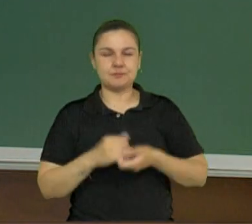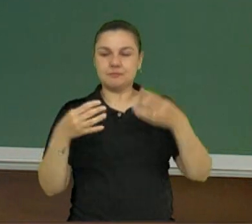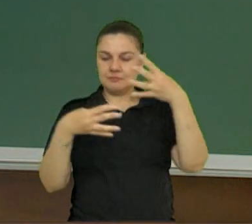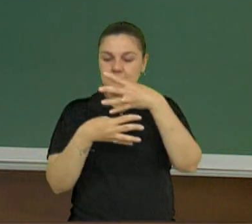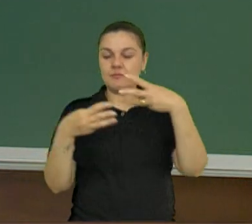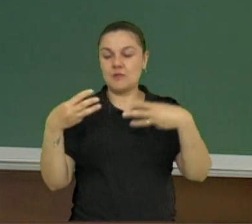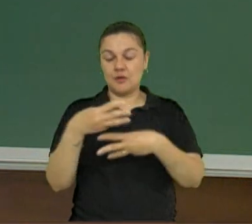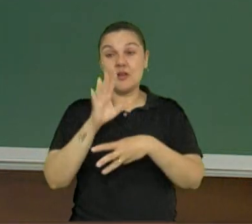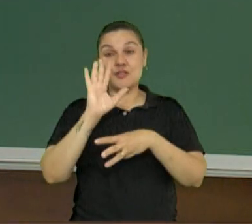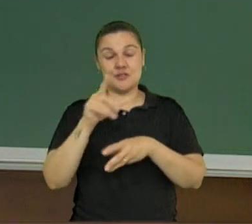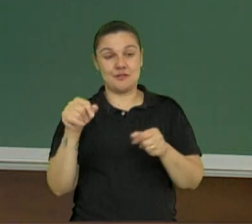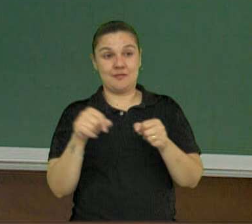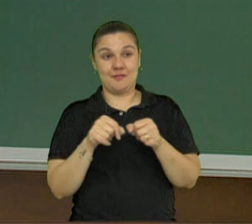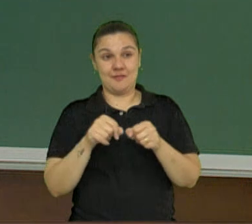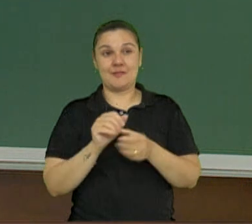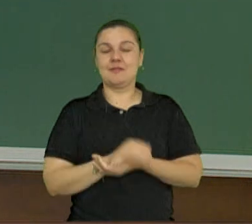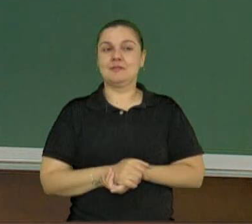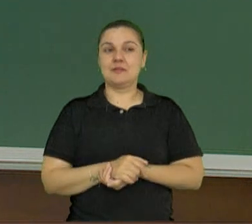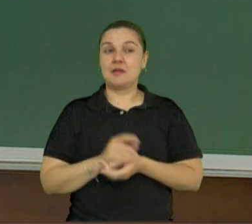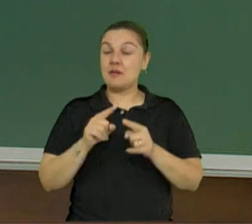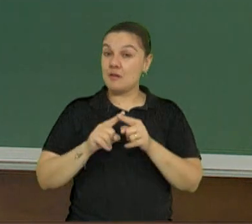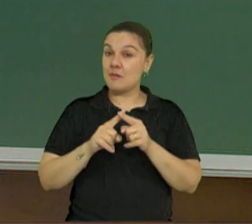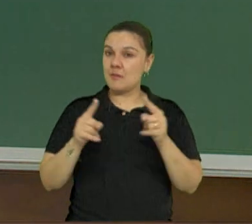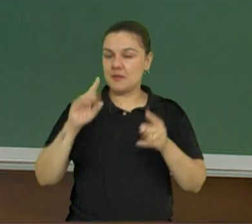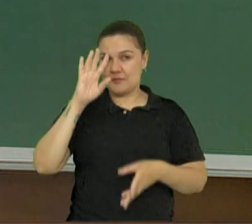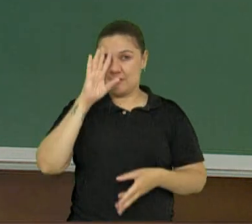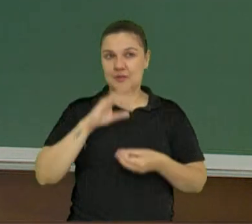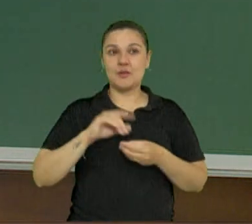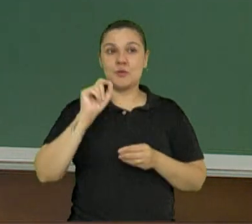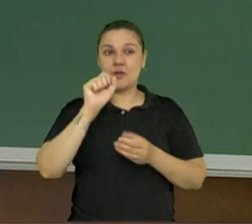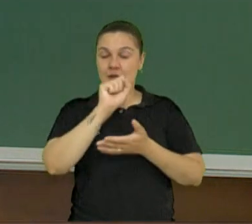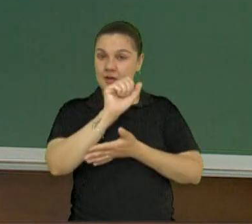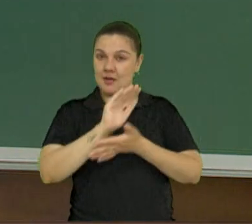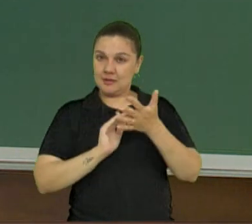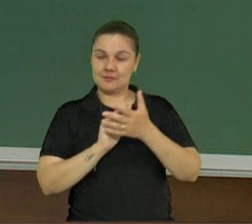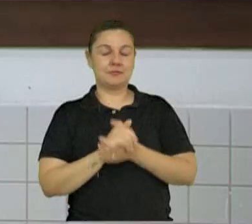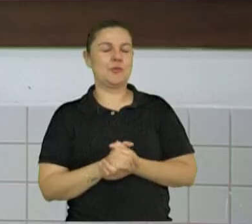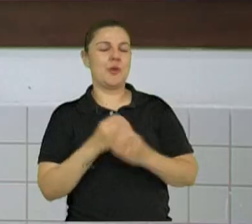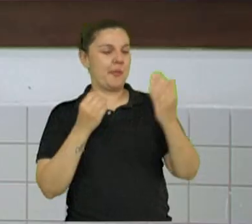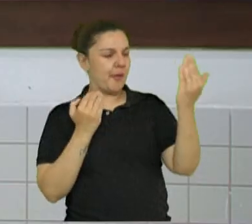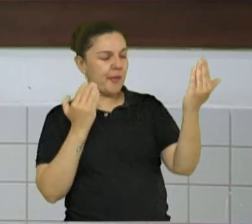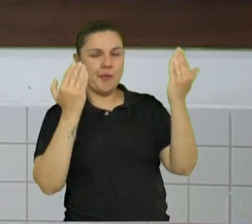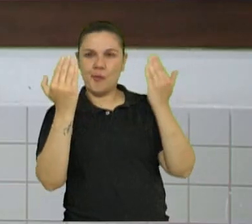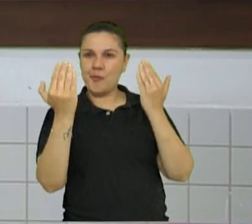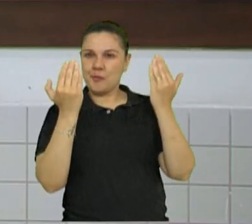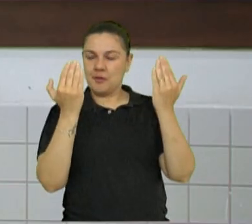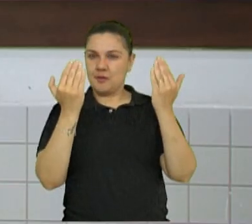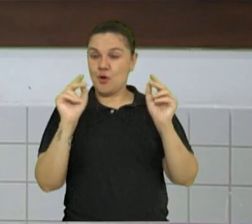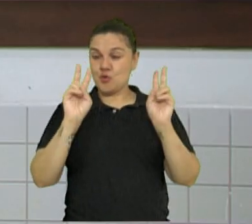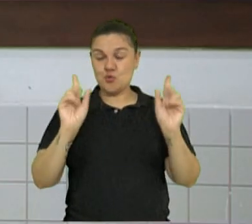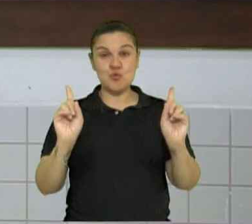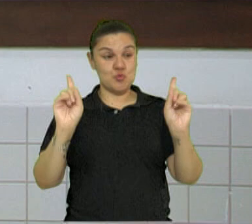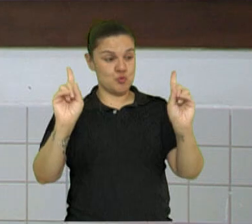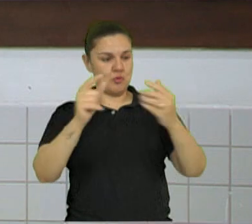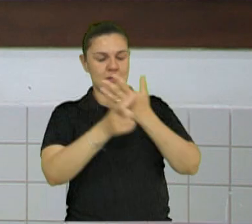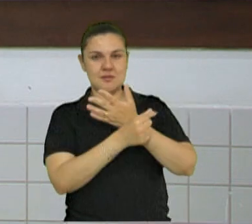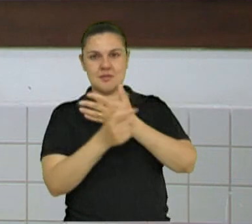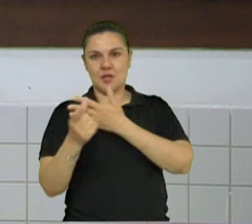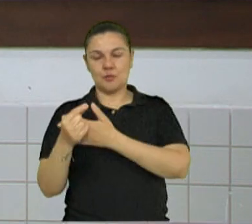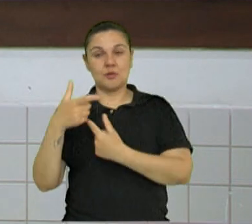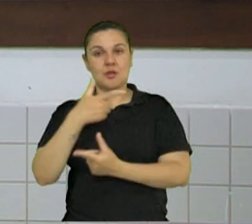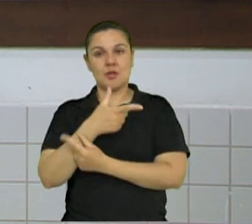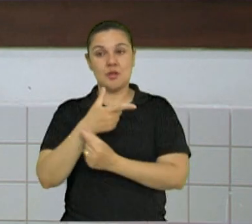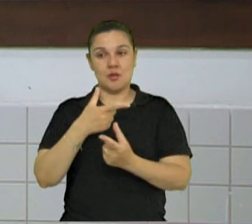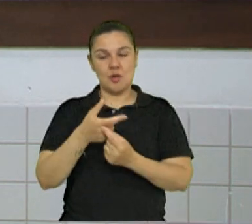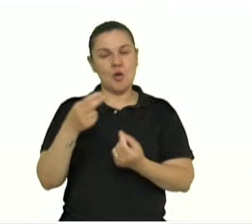já fizemos isso, mas só para a gente fazer o quê? Uma comparação. Ambos os autores utilizam a